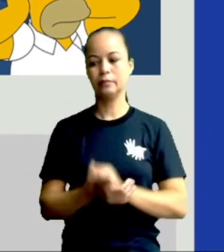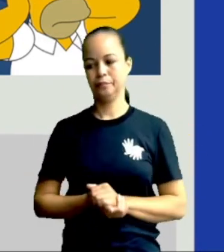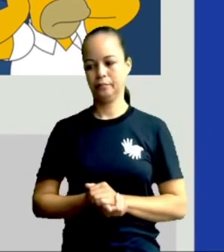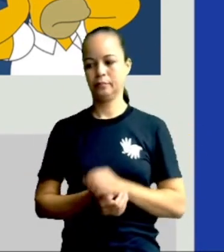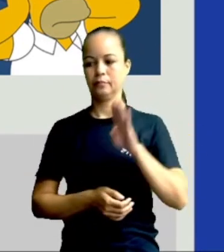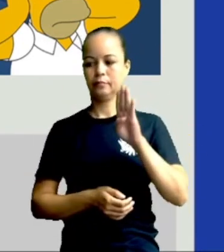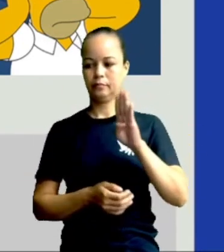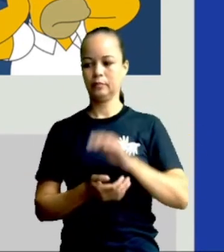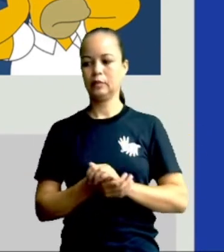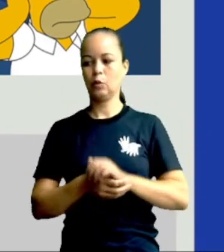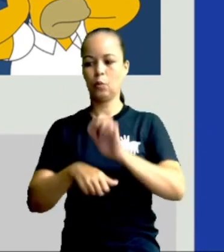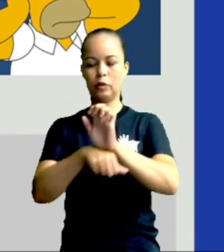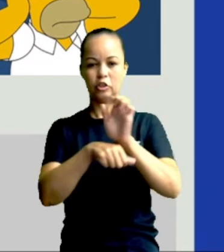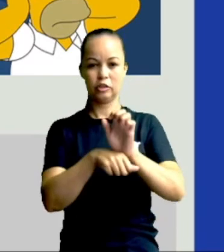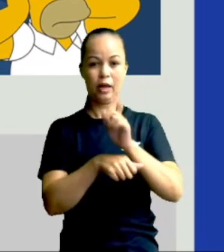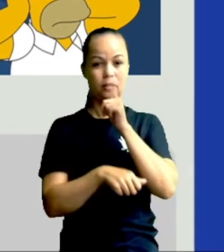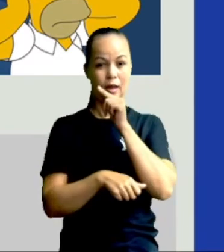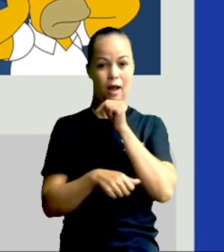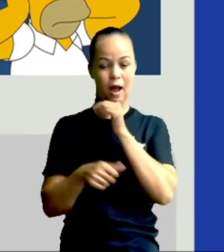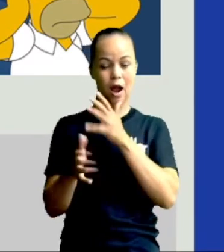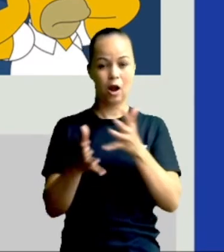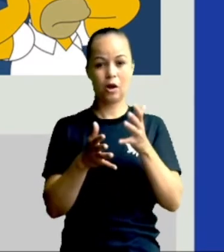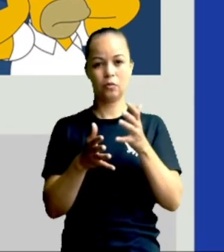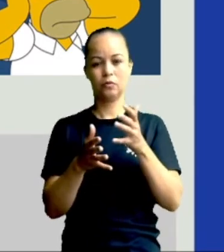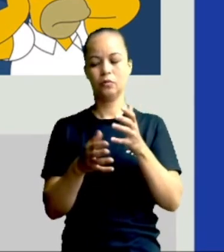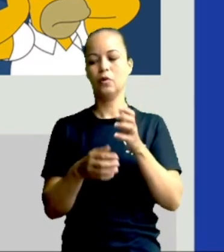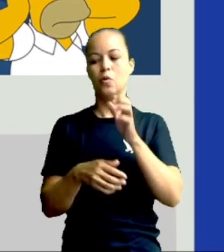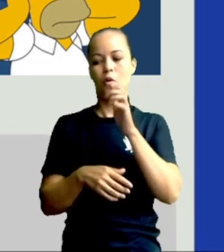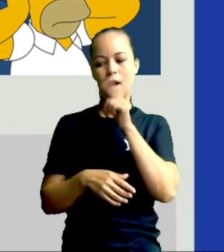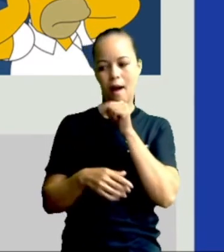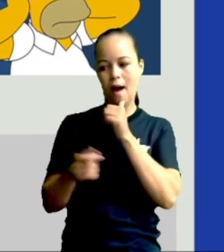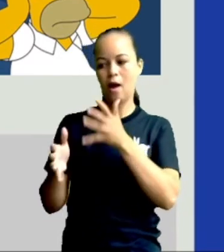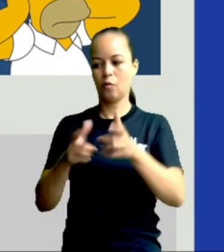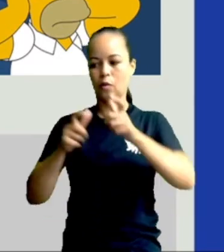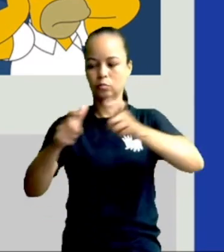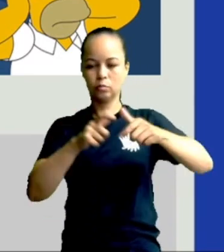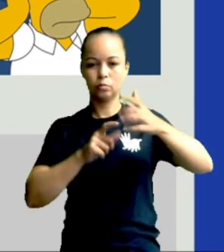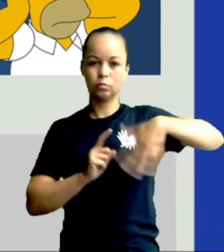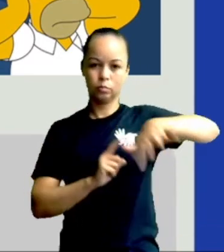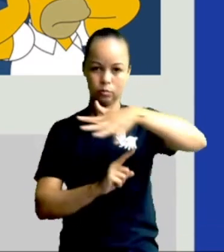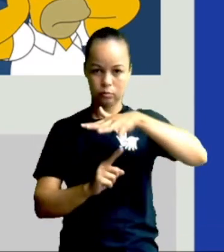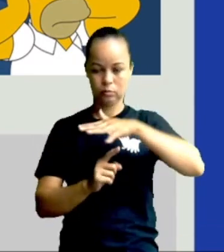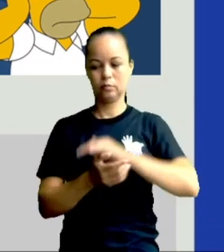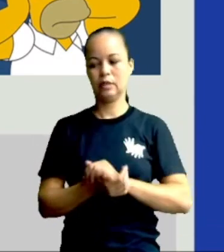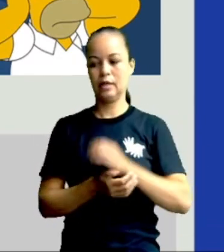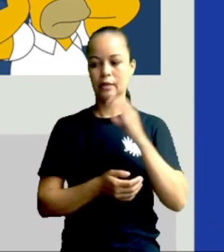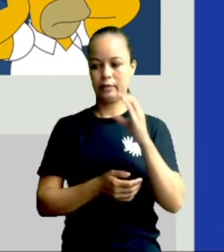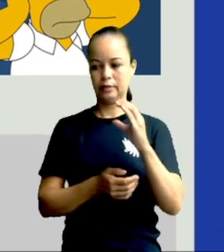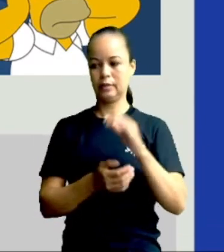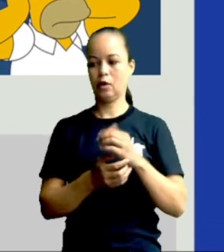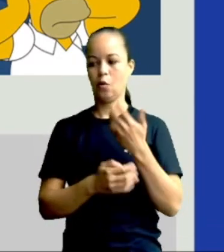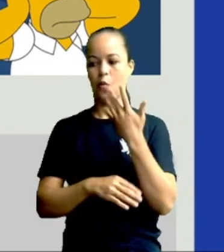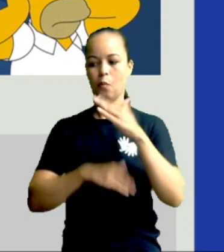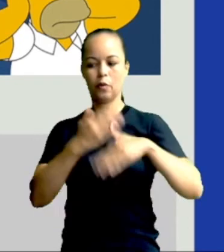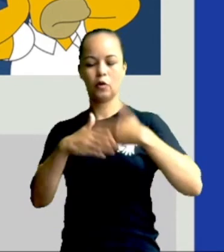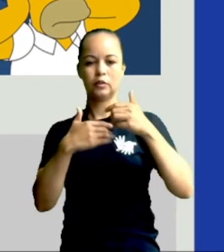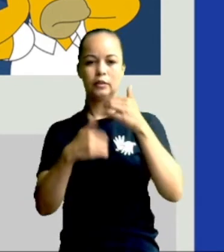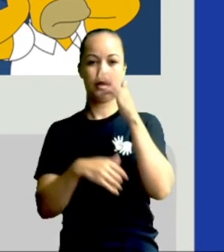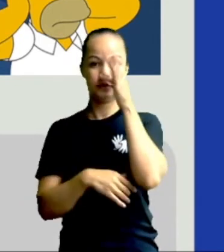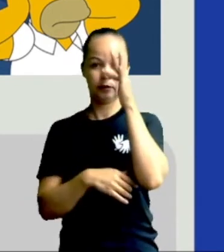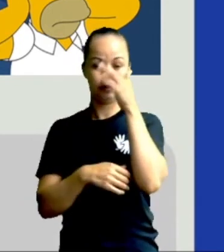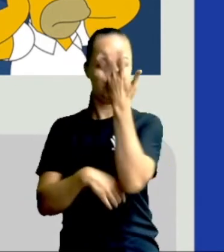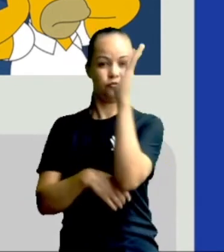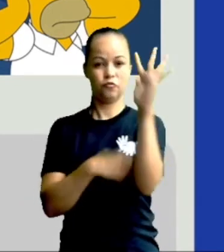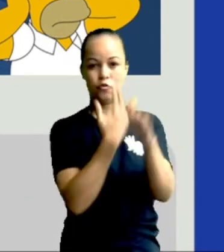da água no meio ambiente. Letra C, é o processo de reflorestamento. Ou letra D, é os